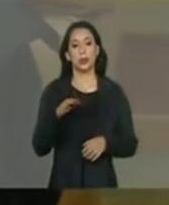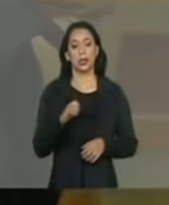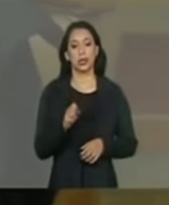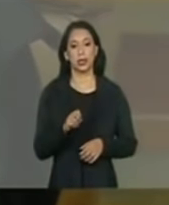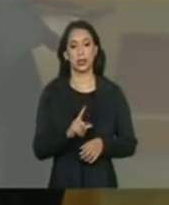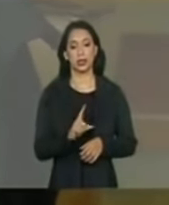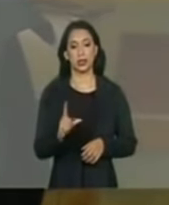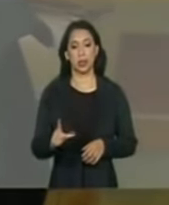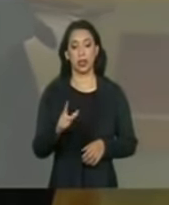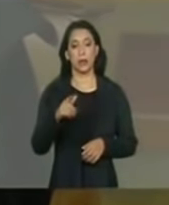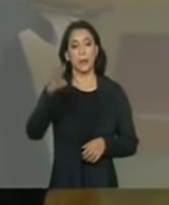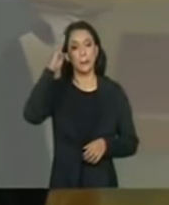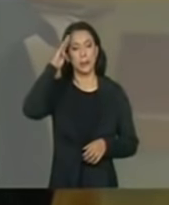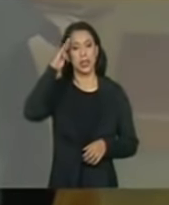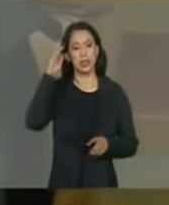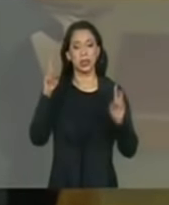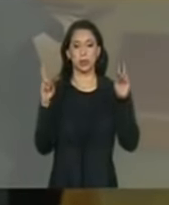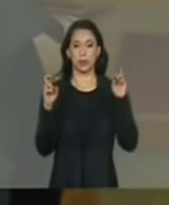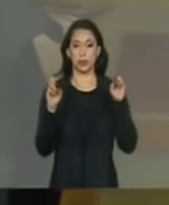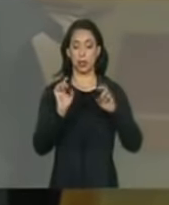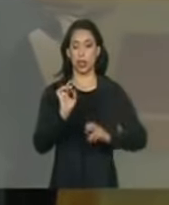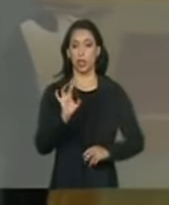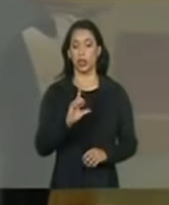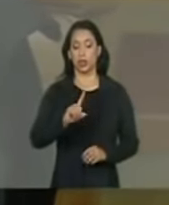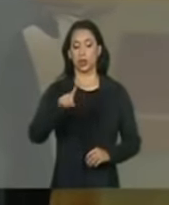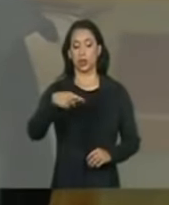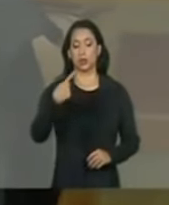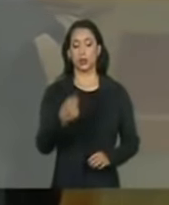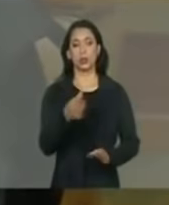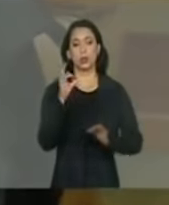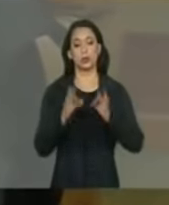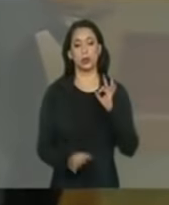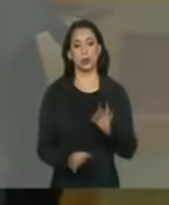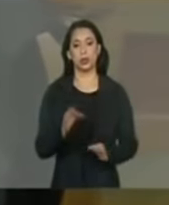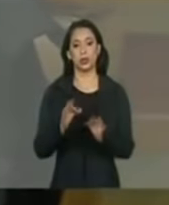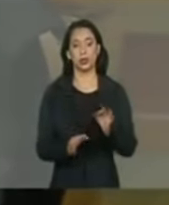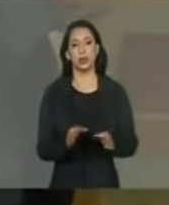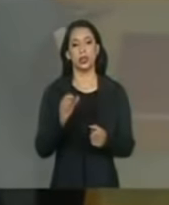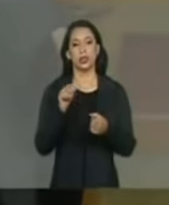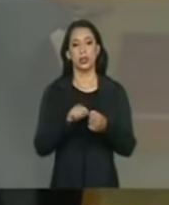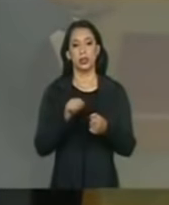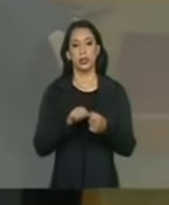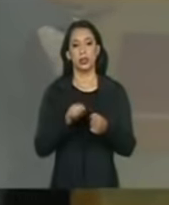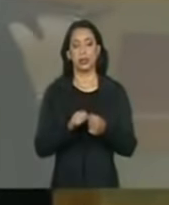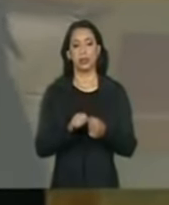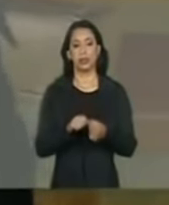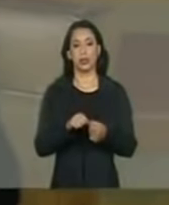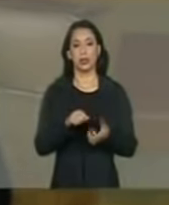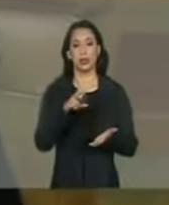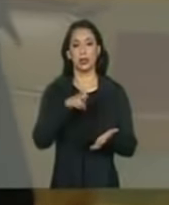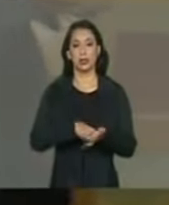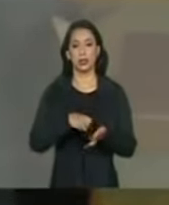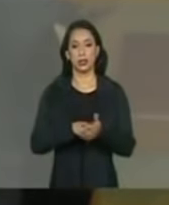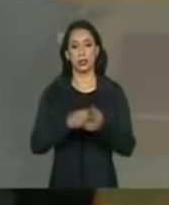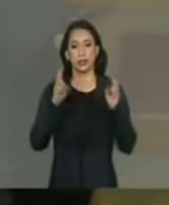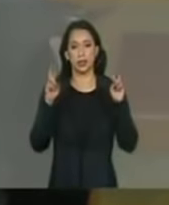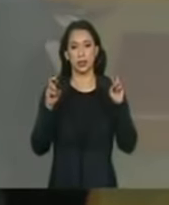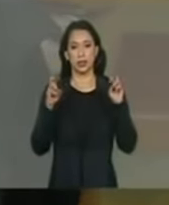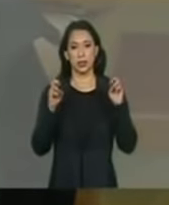aspas shopping e depois de passada em julgado será exequível a sentença até jazz custos mas sim